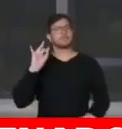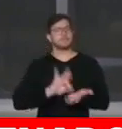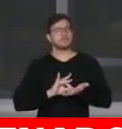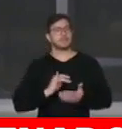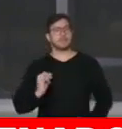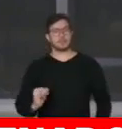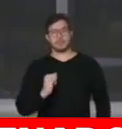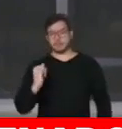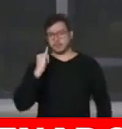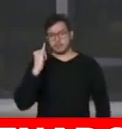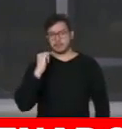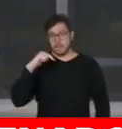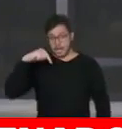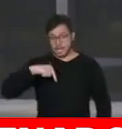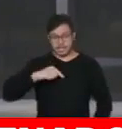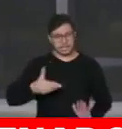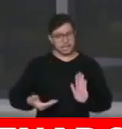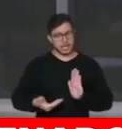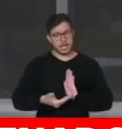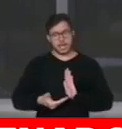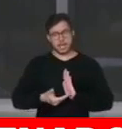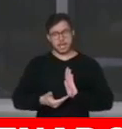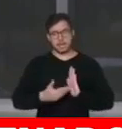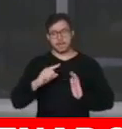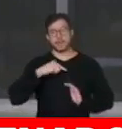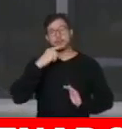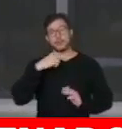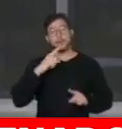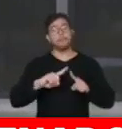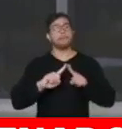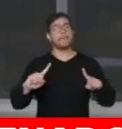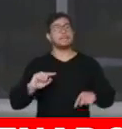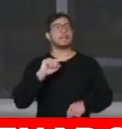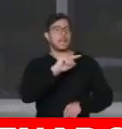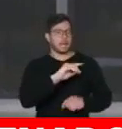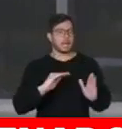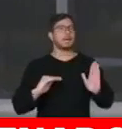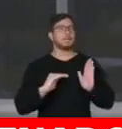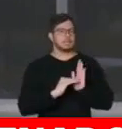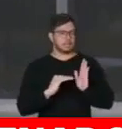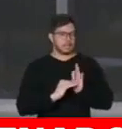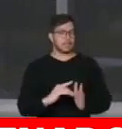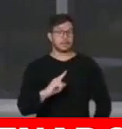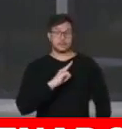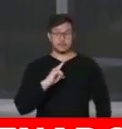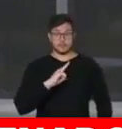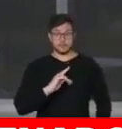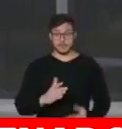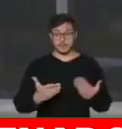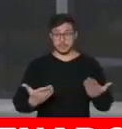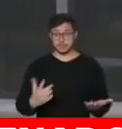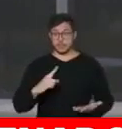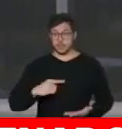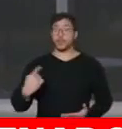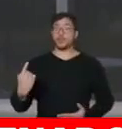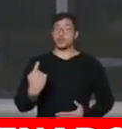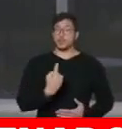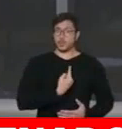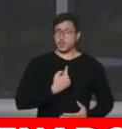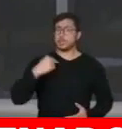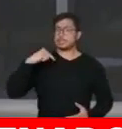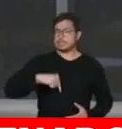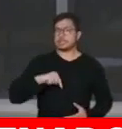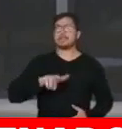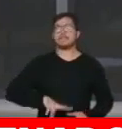na Câmara, mas ela saiu no Senado. Pode saber que nós aqui, com tudo que pudermos,